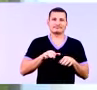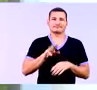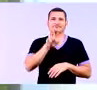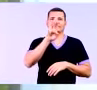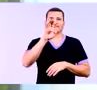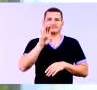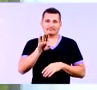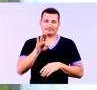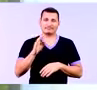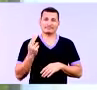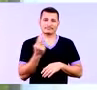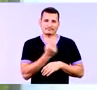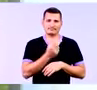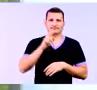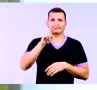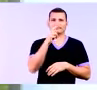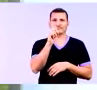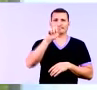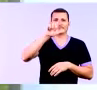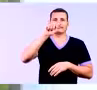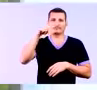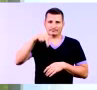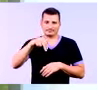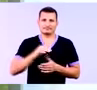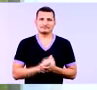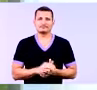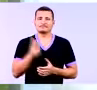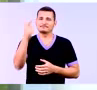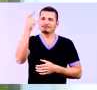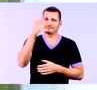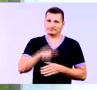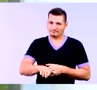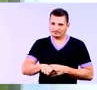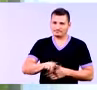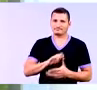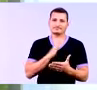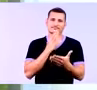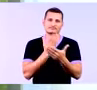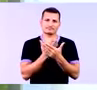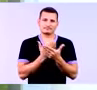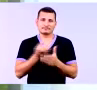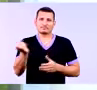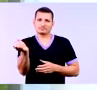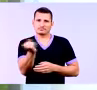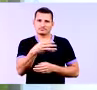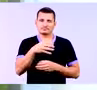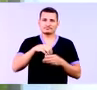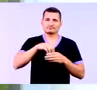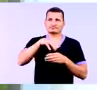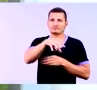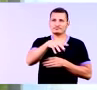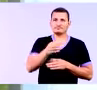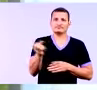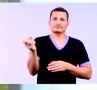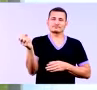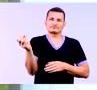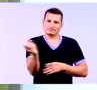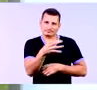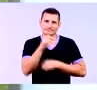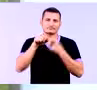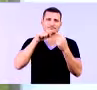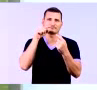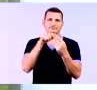sou o professor Alan. Novamente, nós vamos trabalhar agora com um novo conteúdo, com novos